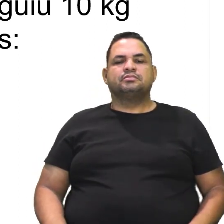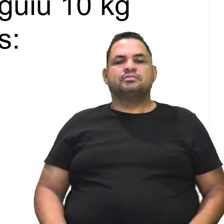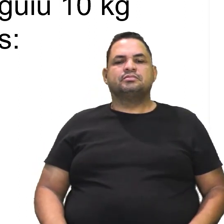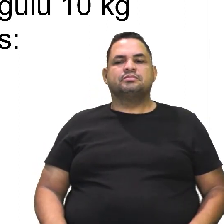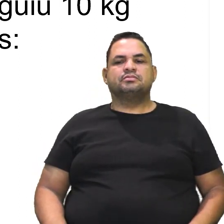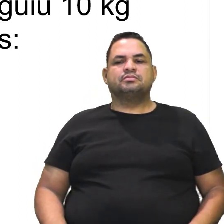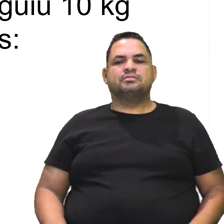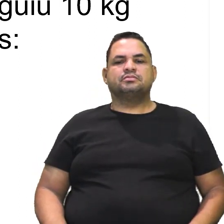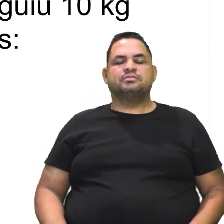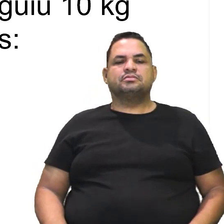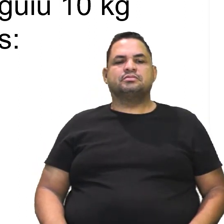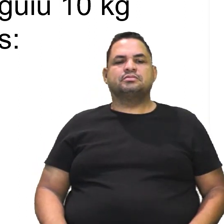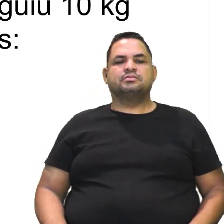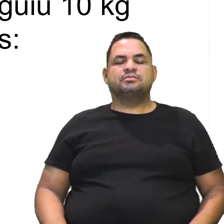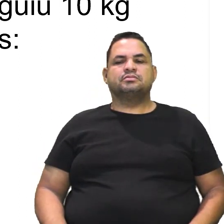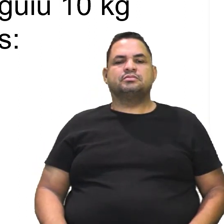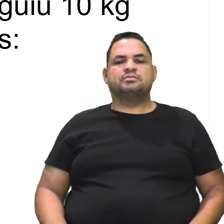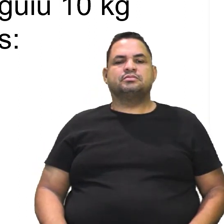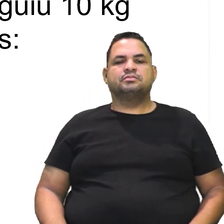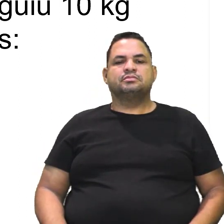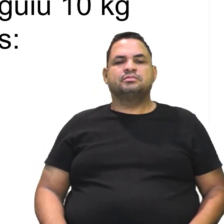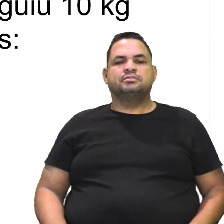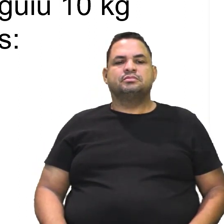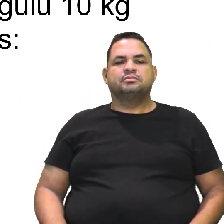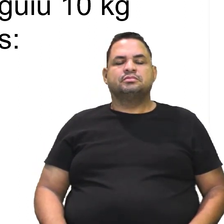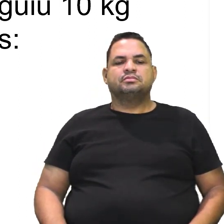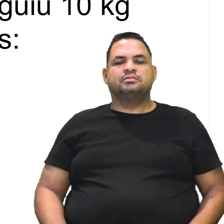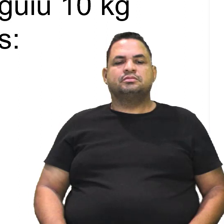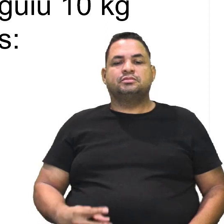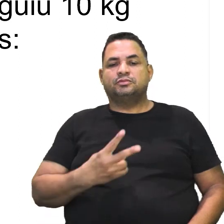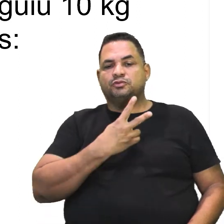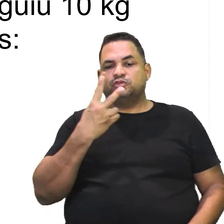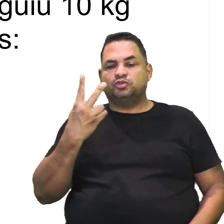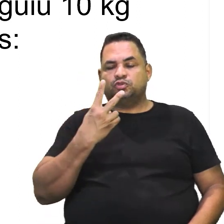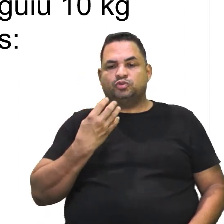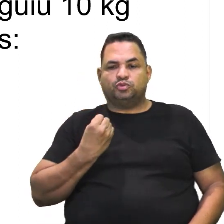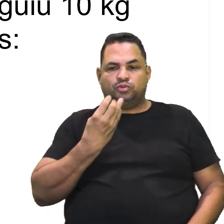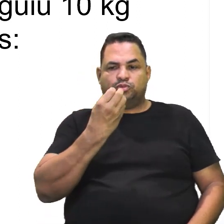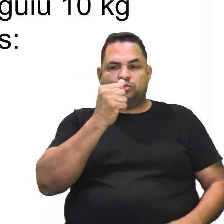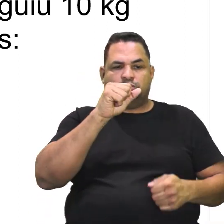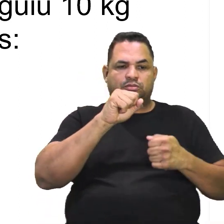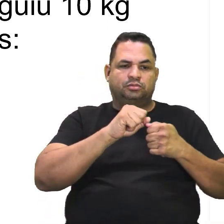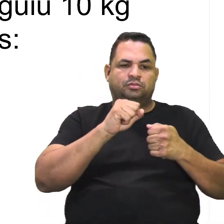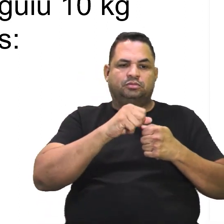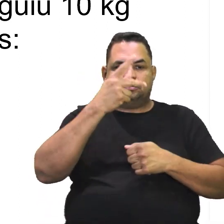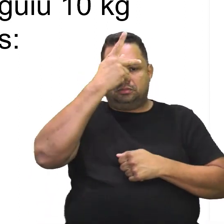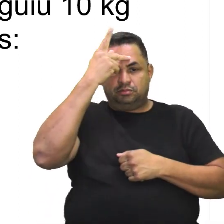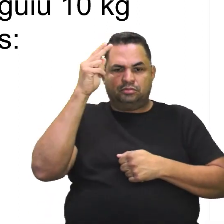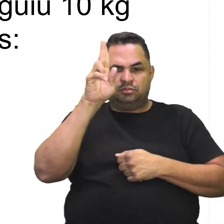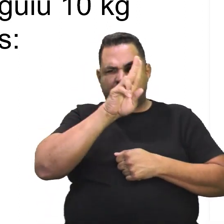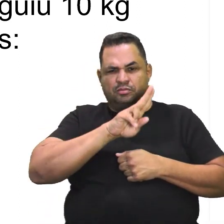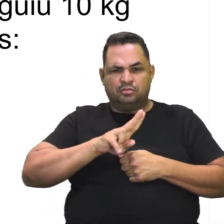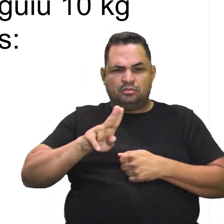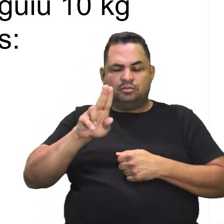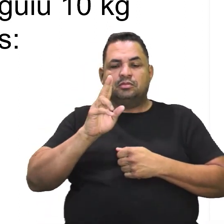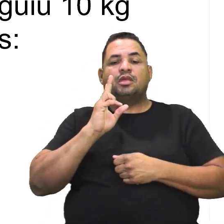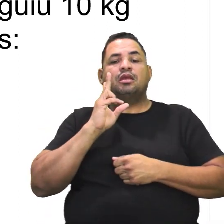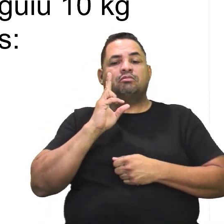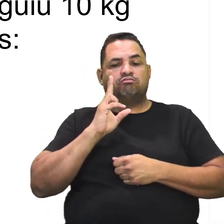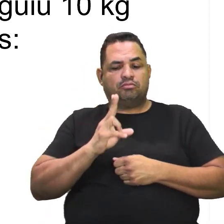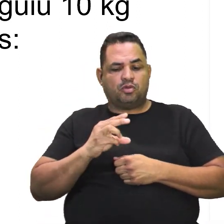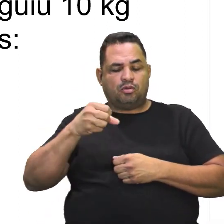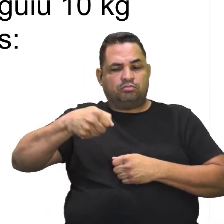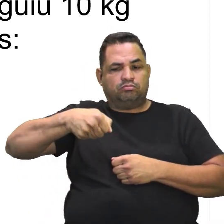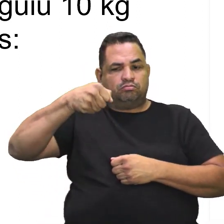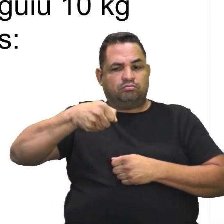marca-texto direitinho. Tá, ficou mais fortinho, mas tudo bem. Em 2 viagens que realizou, essa pessoa utilizou a